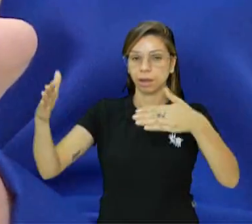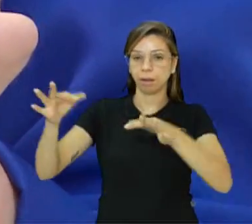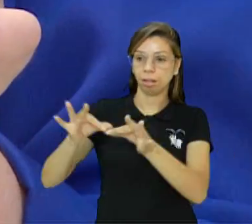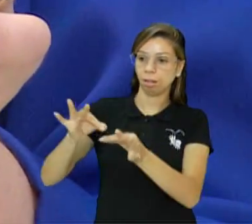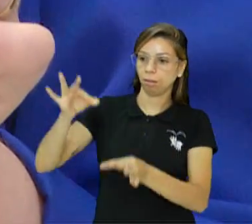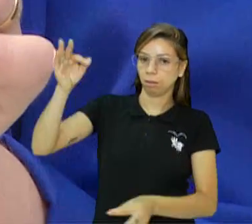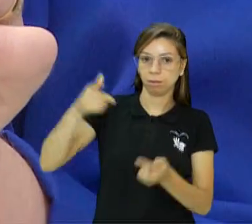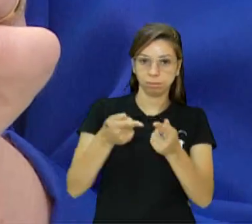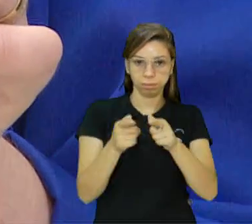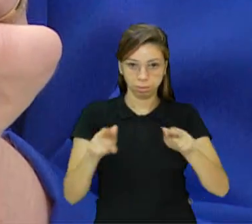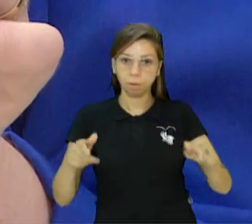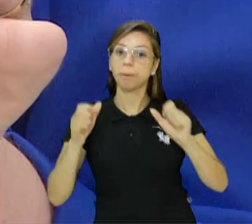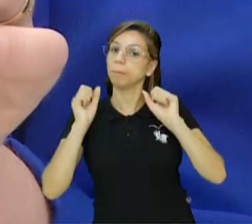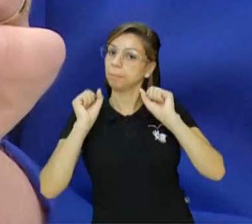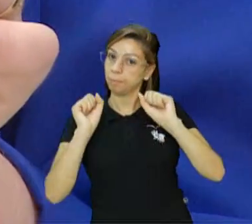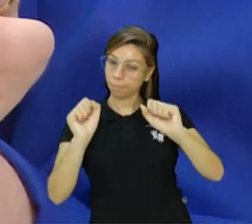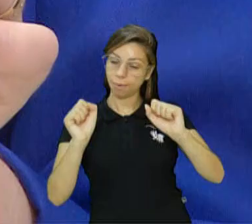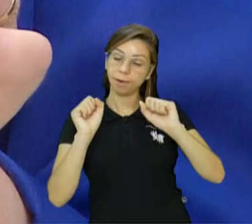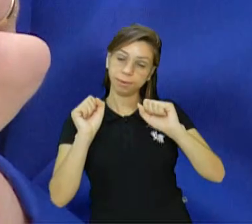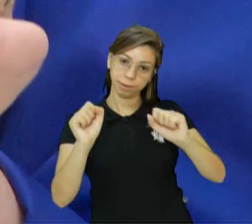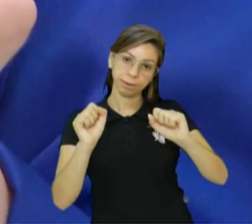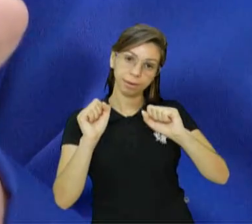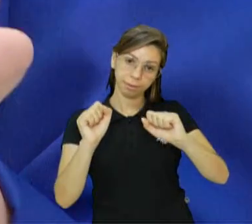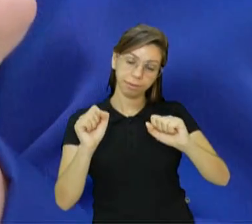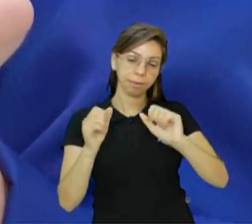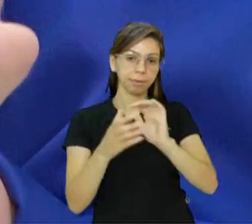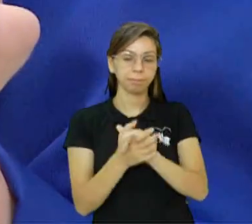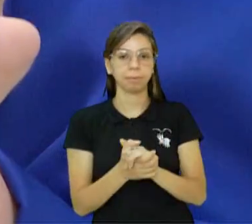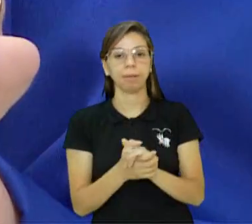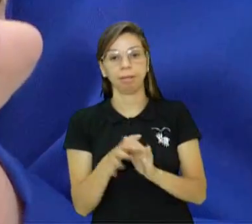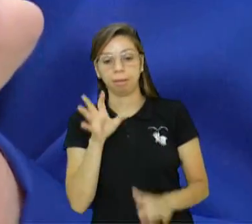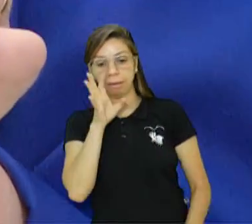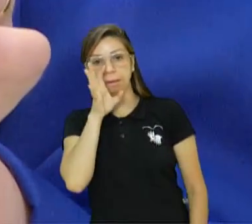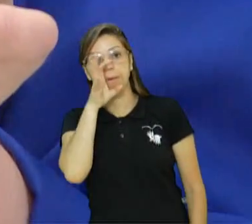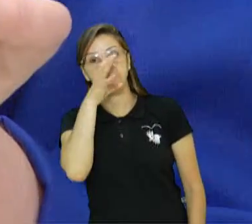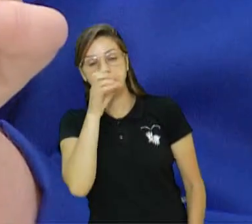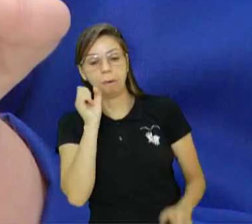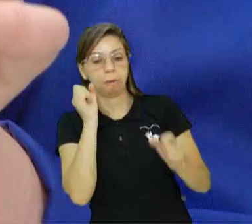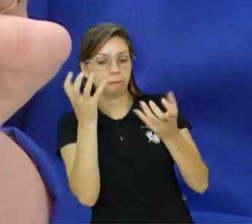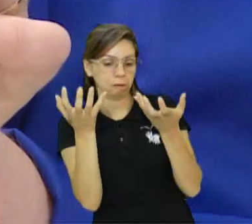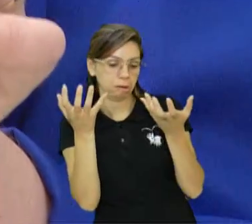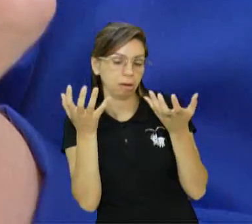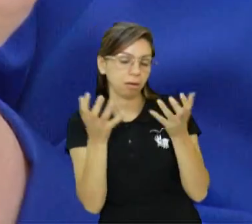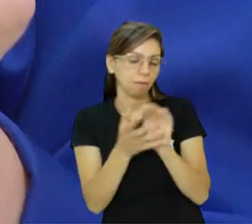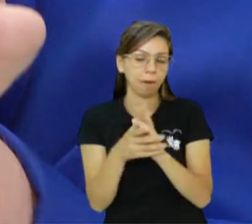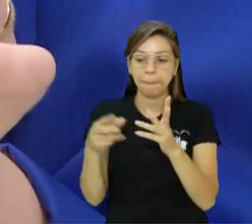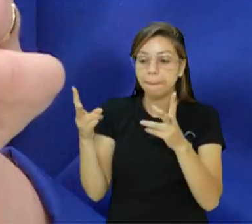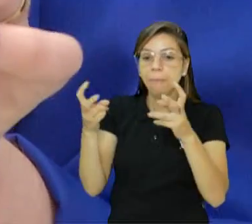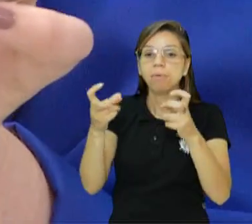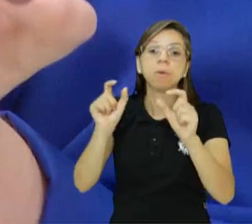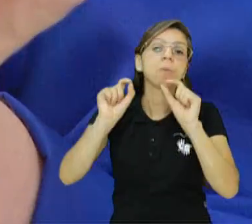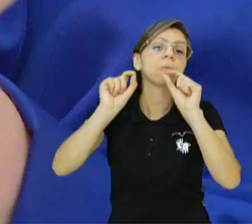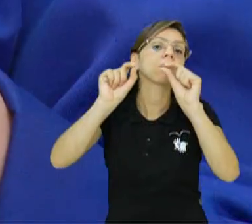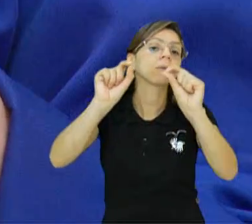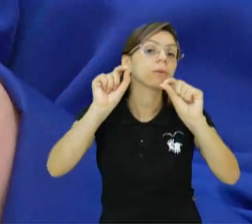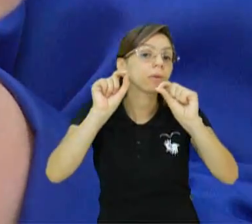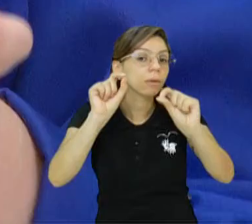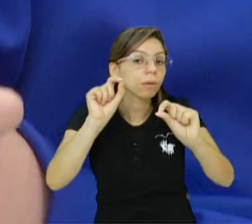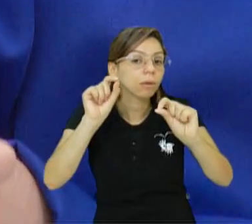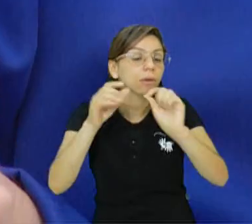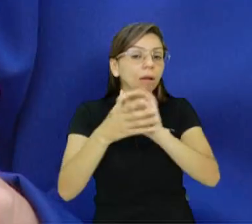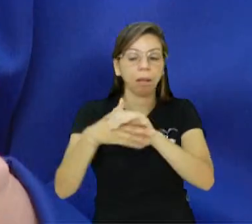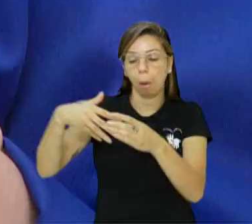de espetinho, você pode, né? Teimosinho, vai lá, vai querer montar, mas você vai perceber o quê? Que ele vai